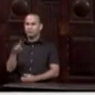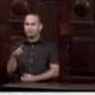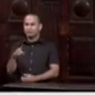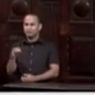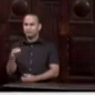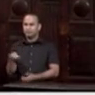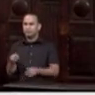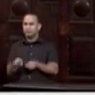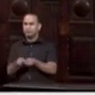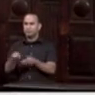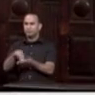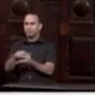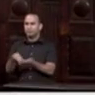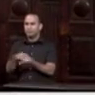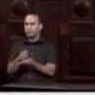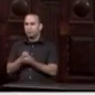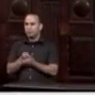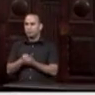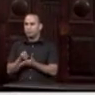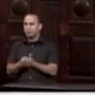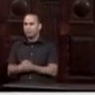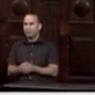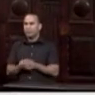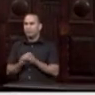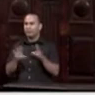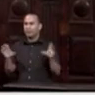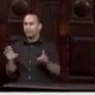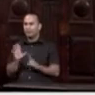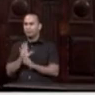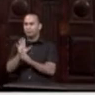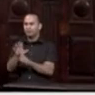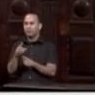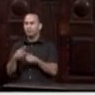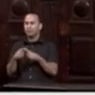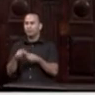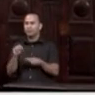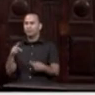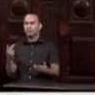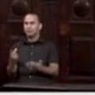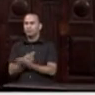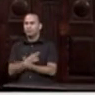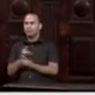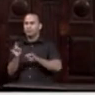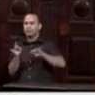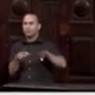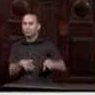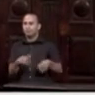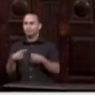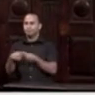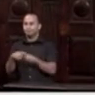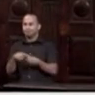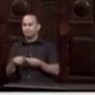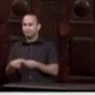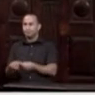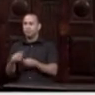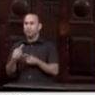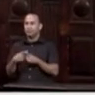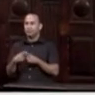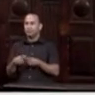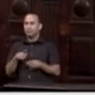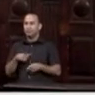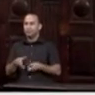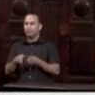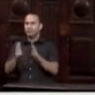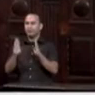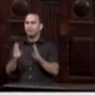secretariado, uma explicação clara e objetiva. Por que Teresópolis está se deixando de lado? Por que imóveis prontos não serem entregues? A